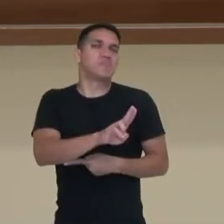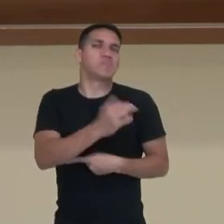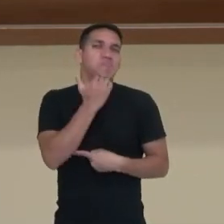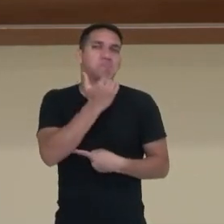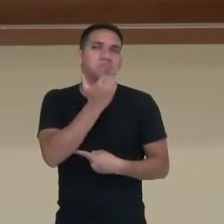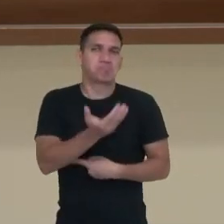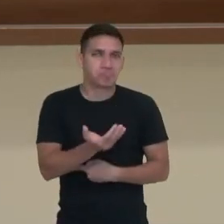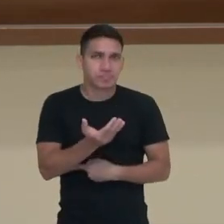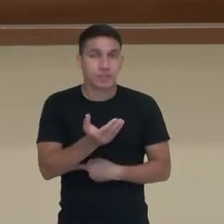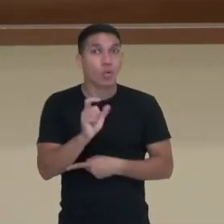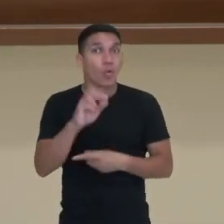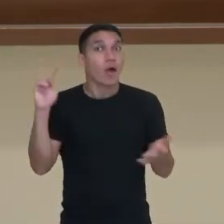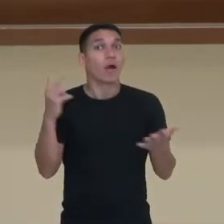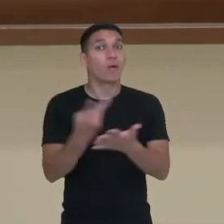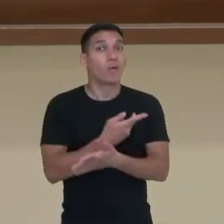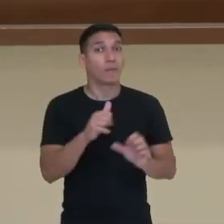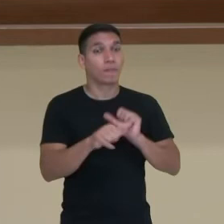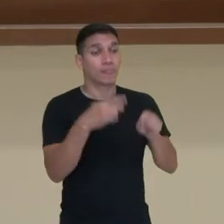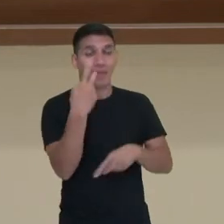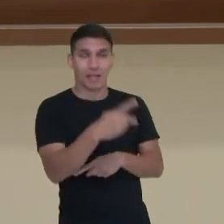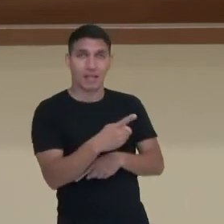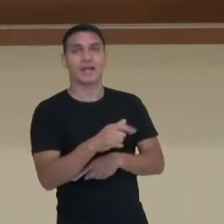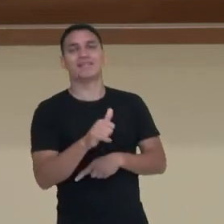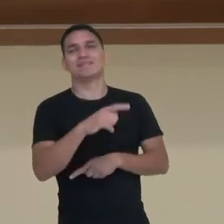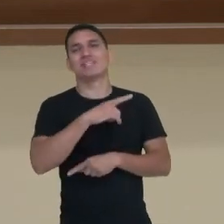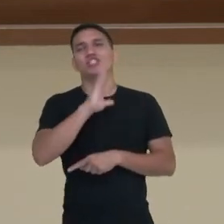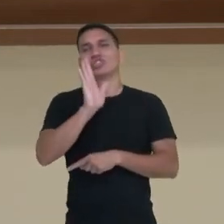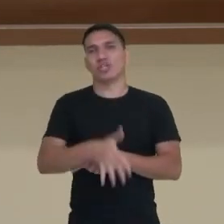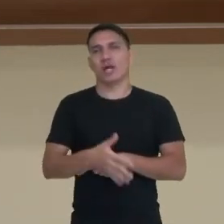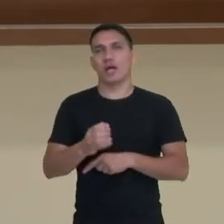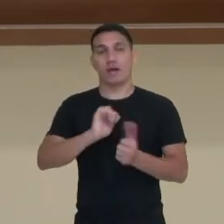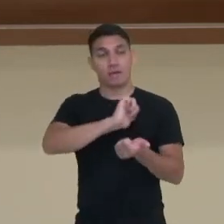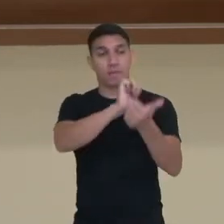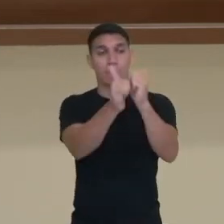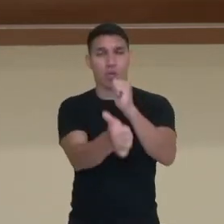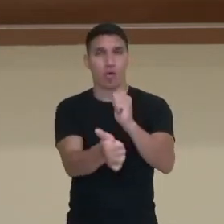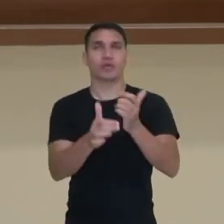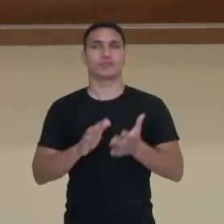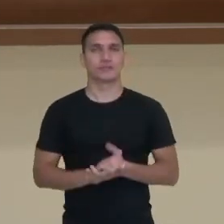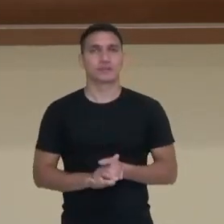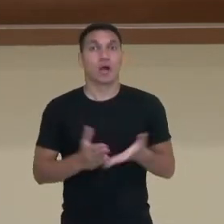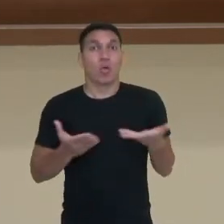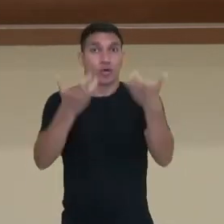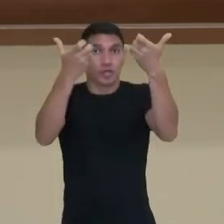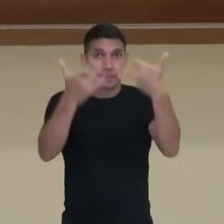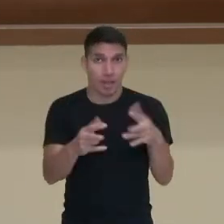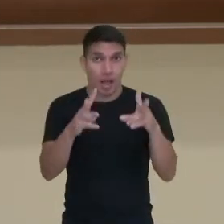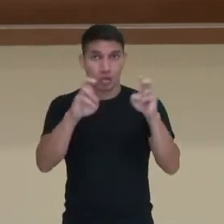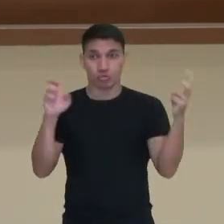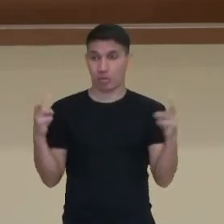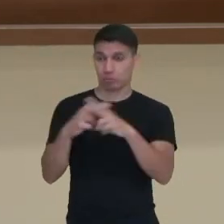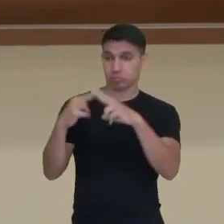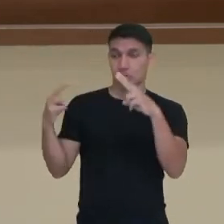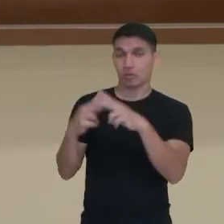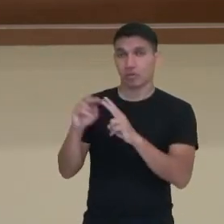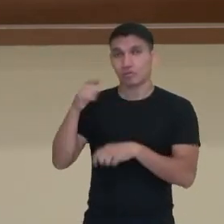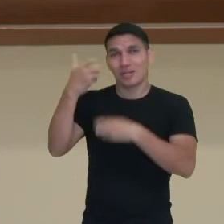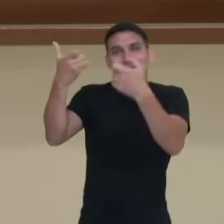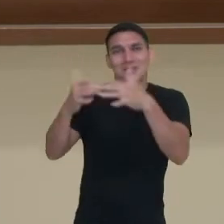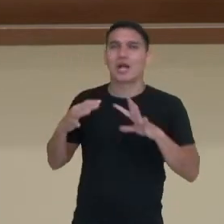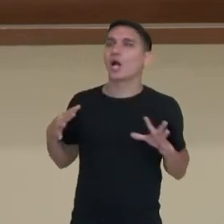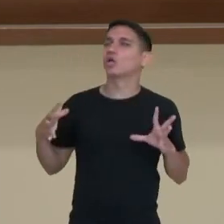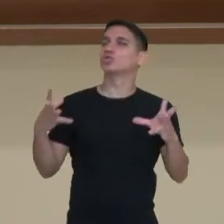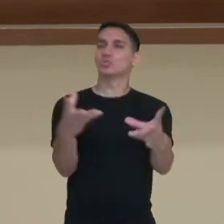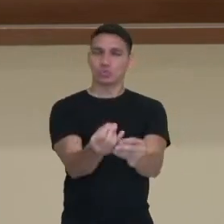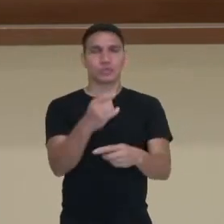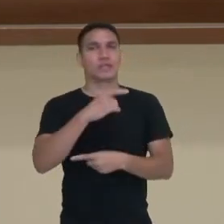tá? E daí aconteceu o que com elas? Elas viraram esportes, tá? Então hoje a gente fala em lutas, a gente acaba envolvendo tudo isso,